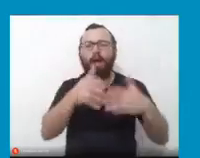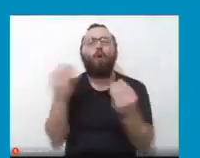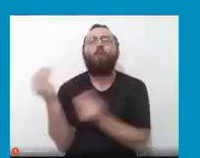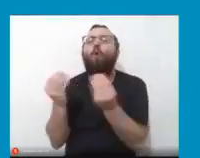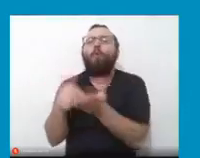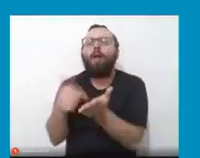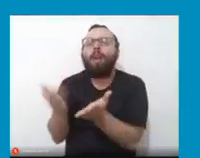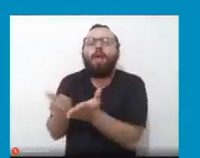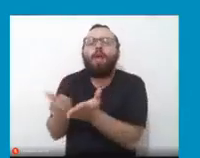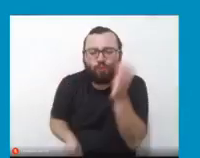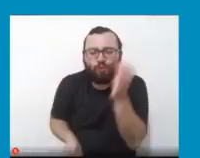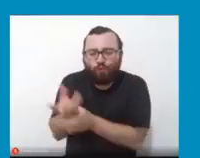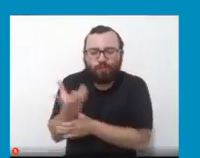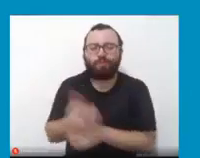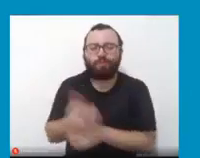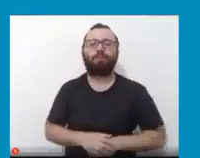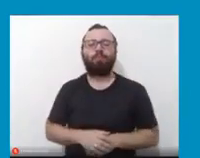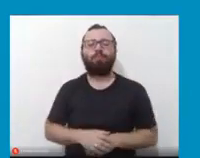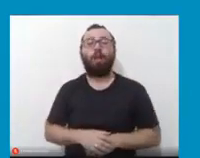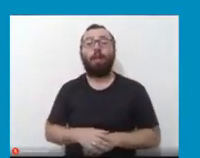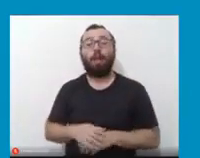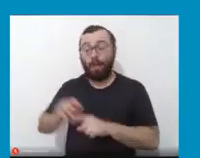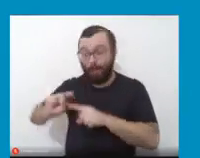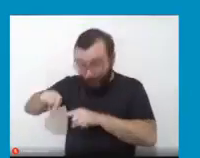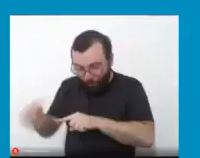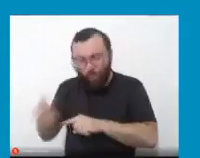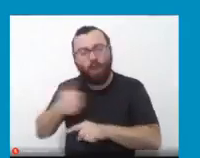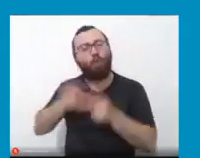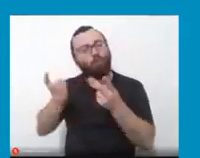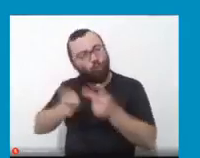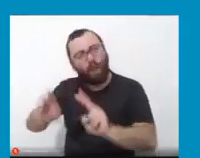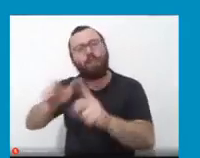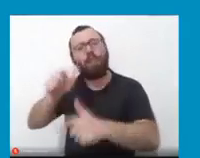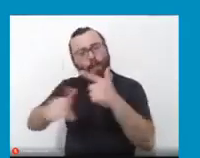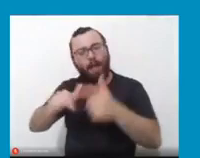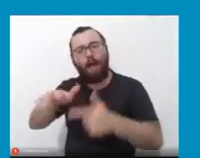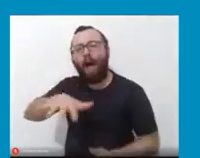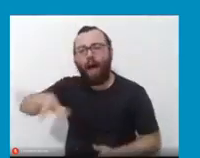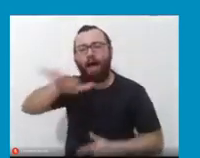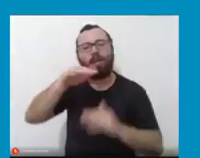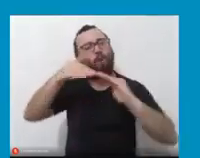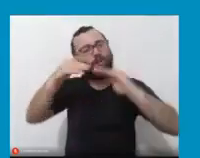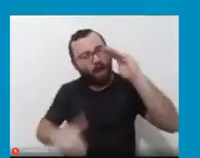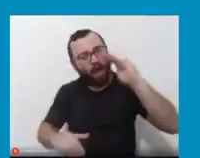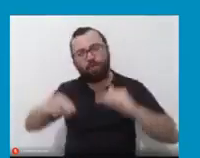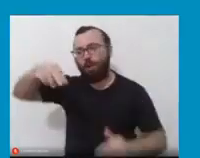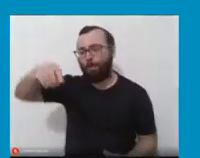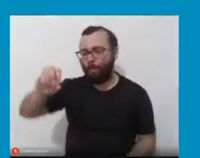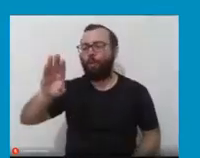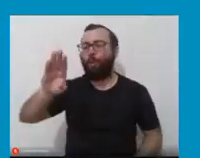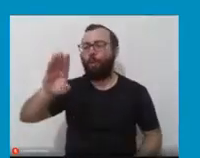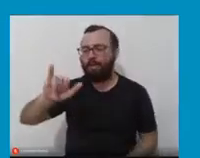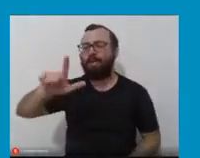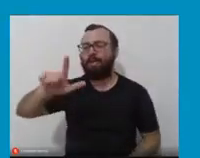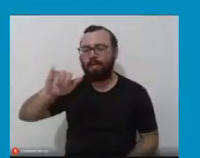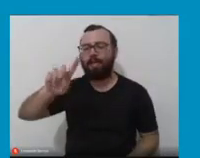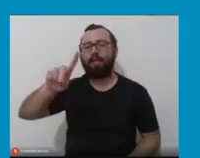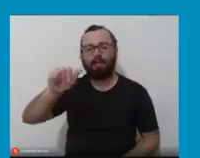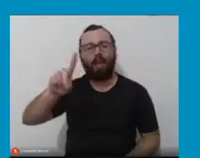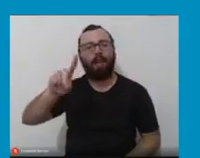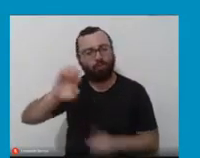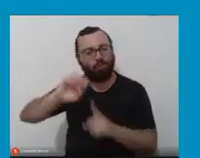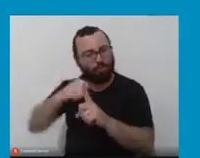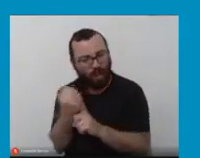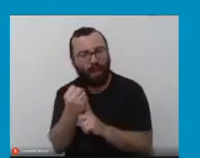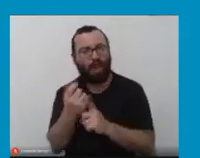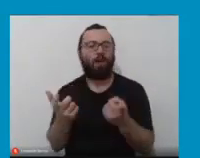mas, enfim, depois eu continuei trabalhando com desigualdades e mobilidade social, desigualdades educacionais, esses temas aí, eu saí um pouco